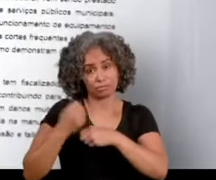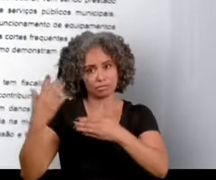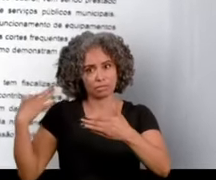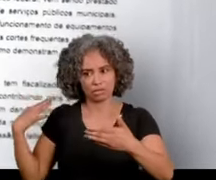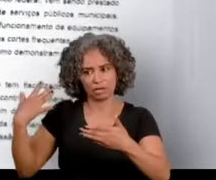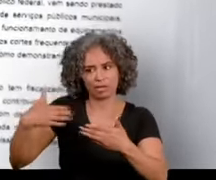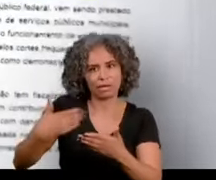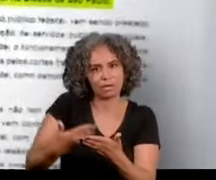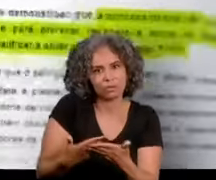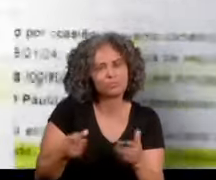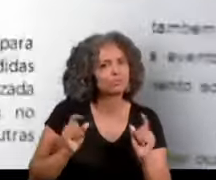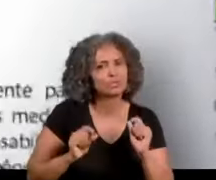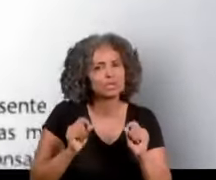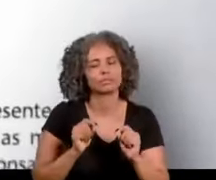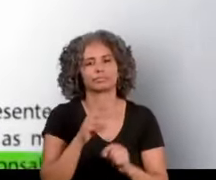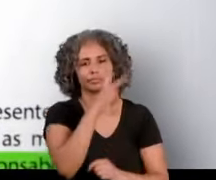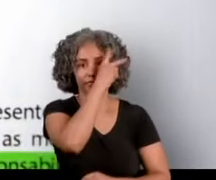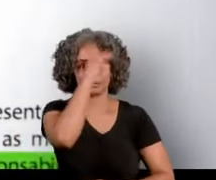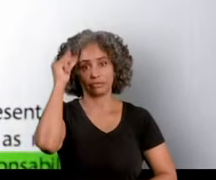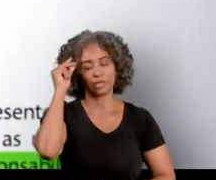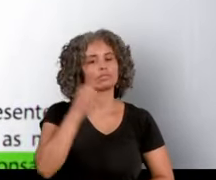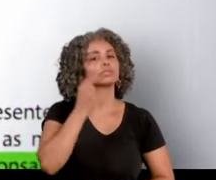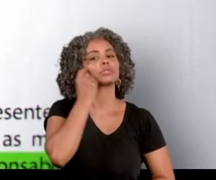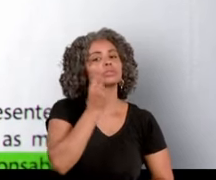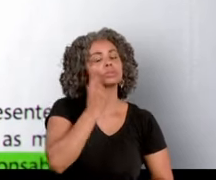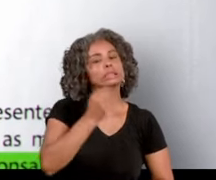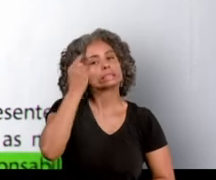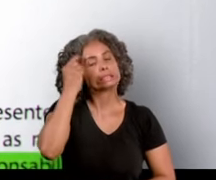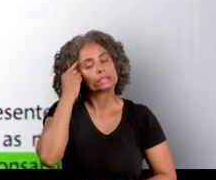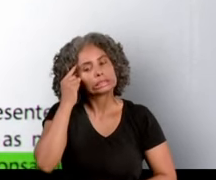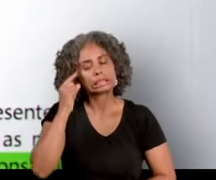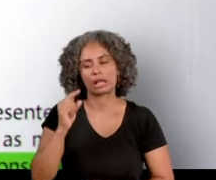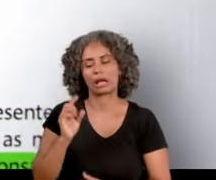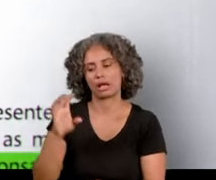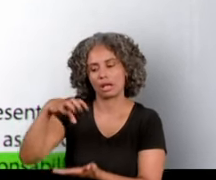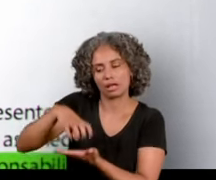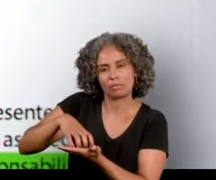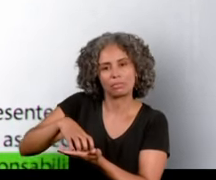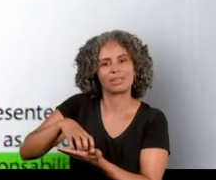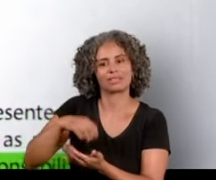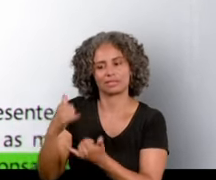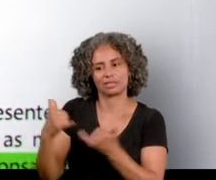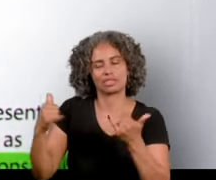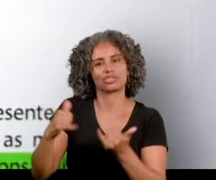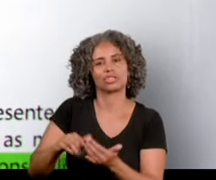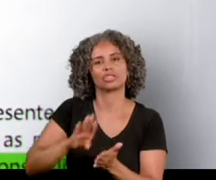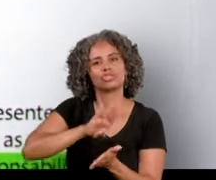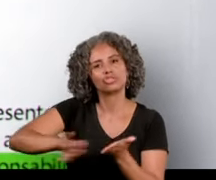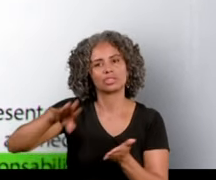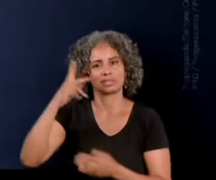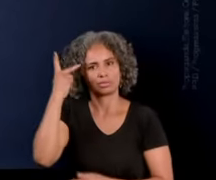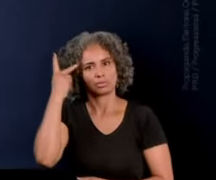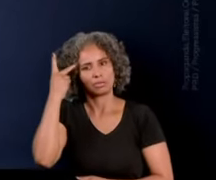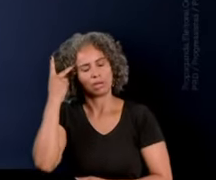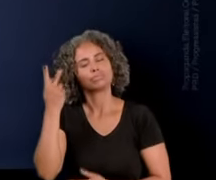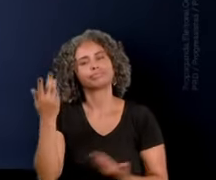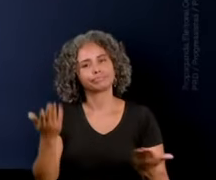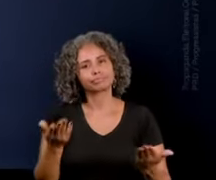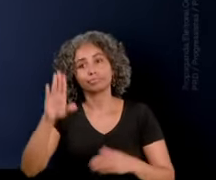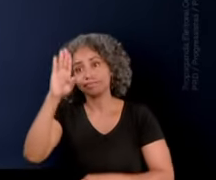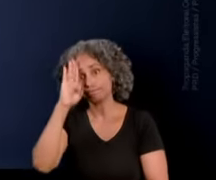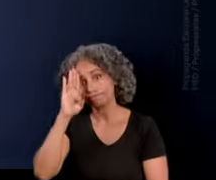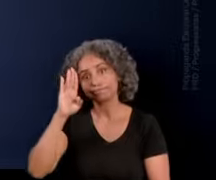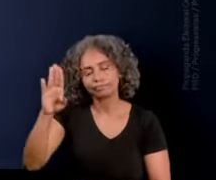Nunes vem tentando tirar a Enel de São Paulo e pedindo rigor na fiscalização, planejamento e, principalmente, que não deixe